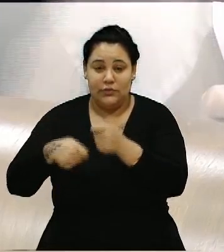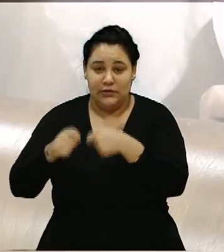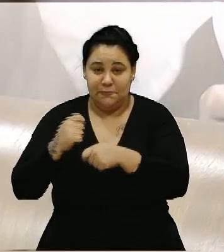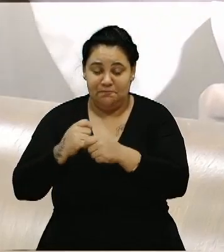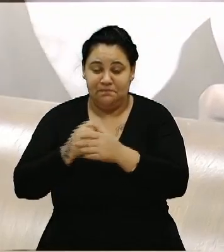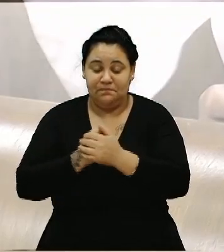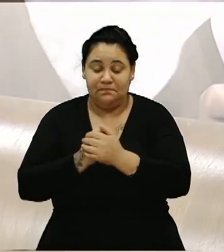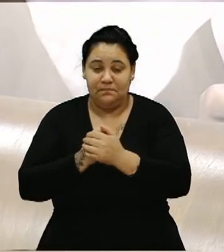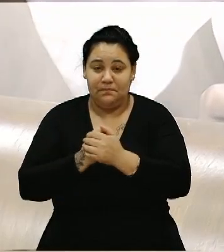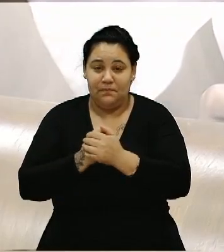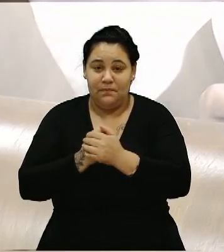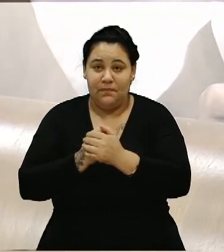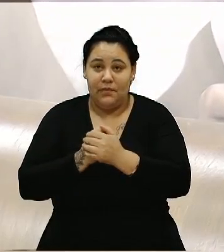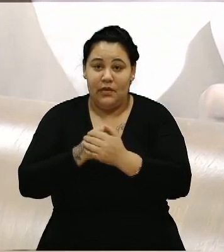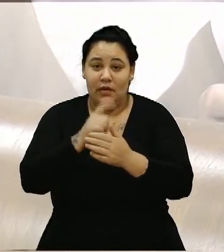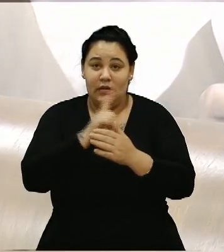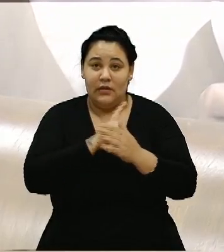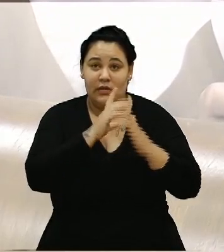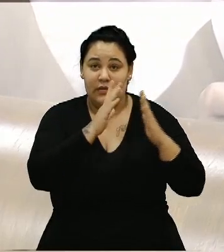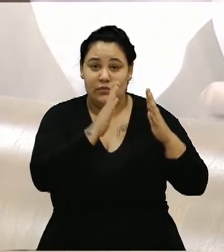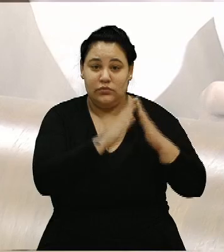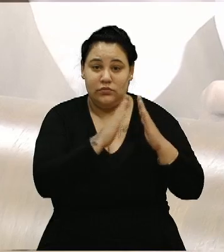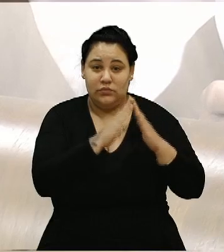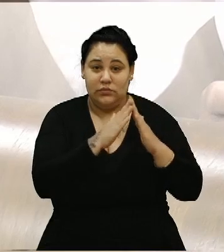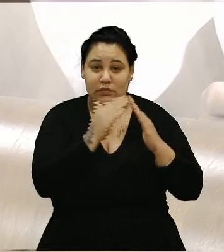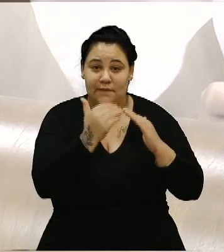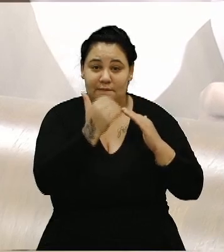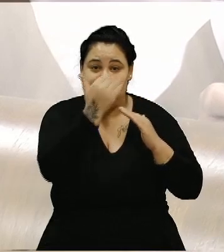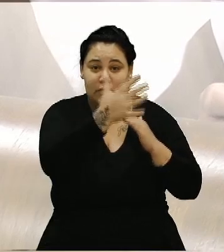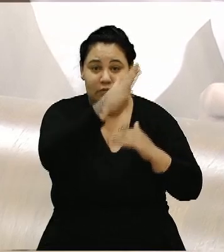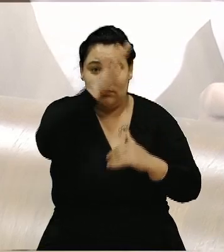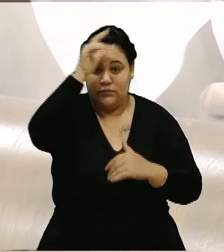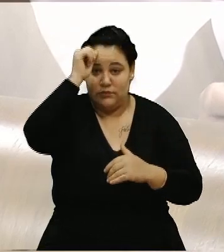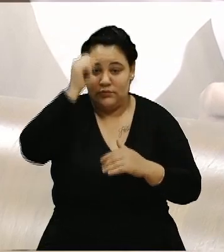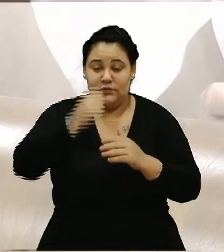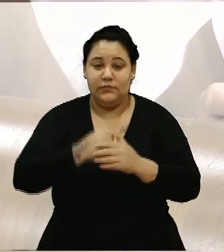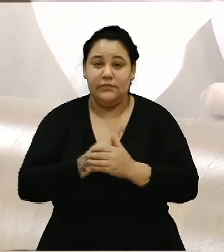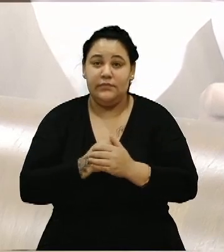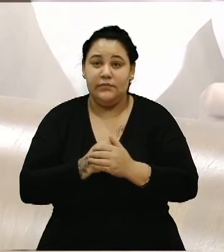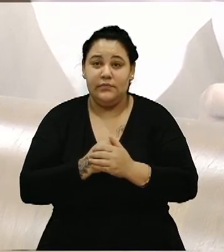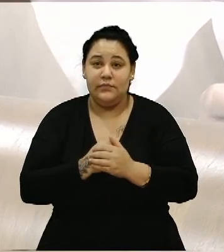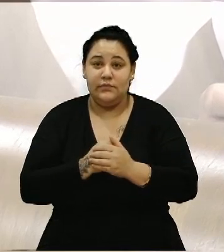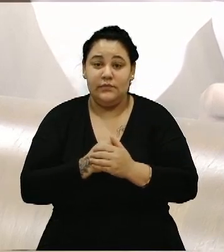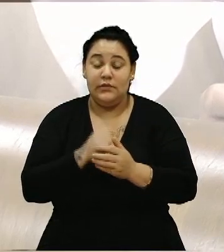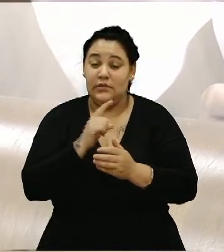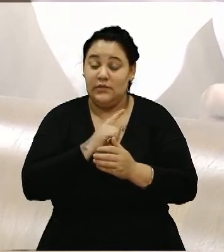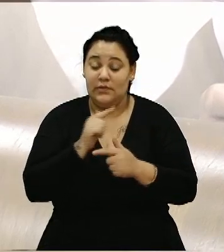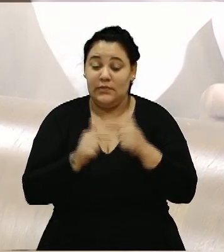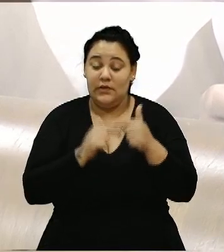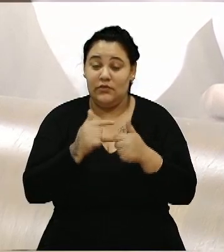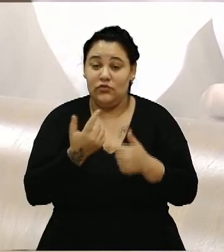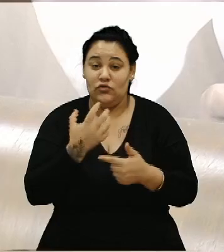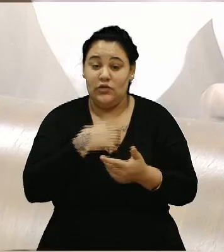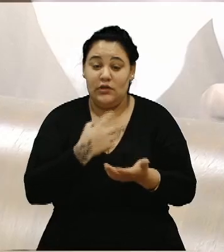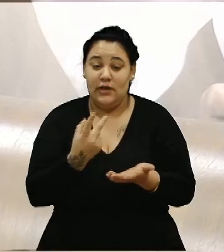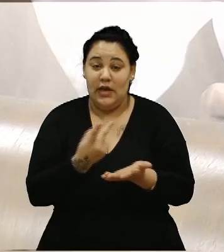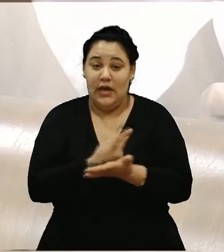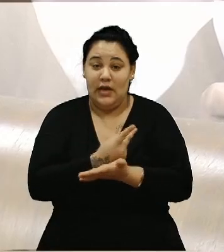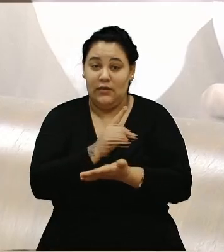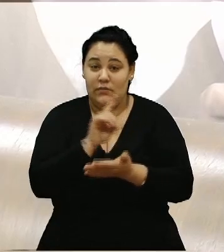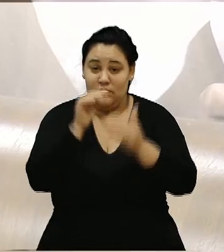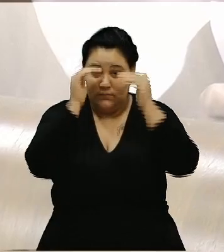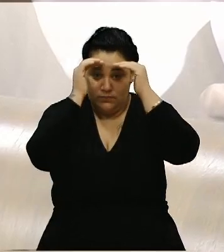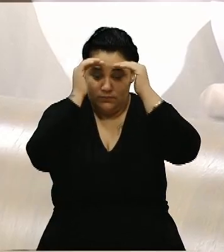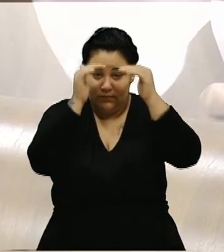fixar residência fora do município, proceder de modo incompatível com a dignidade da